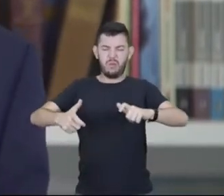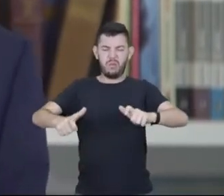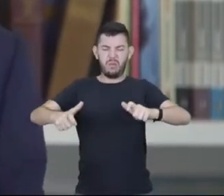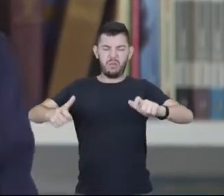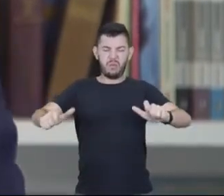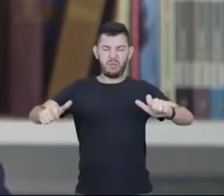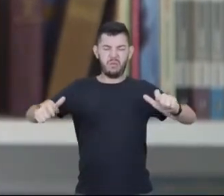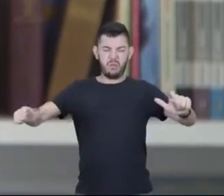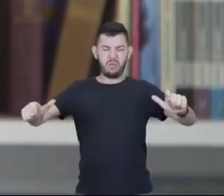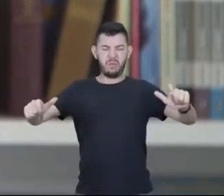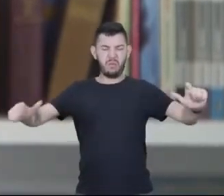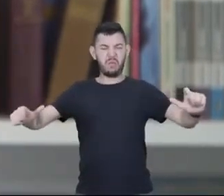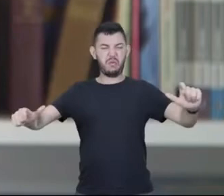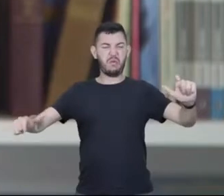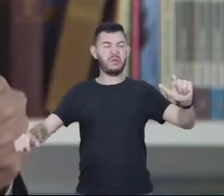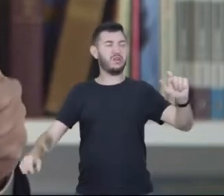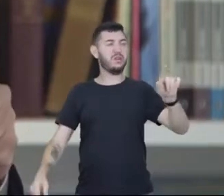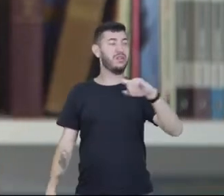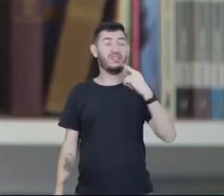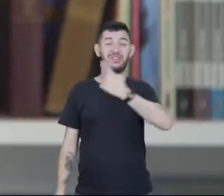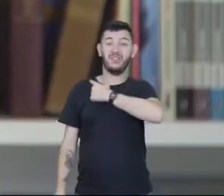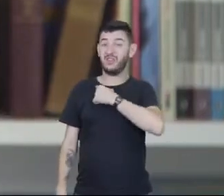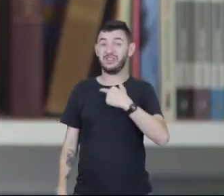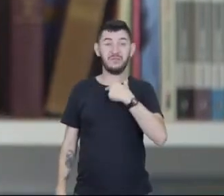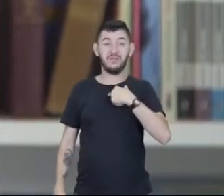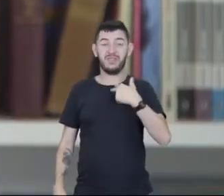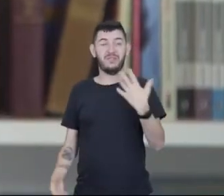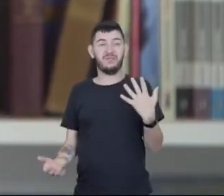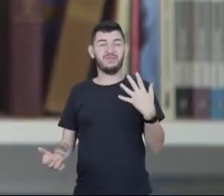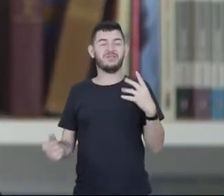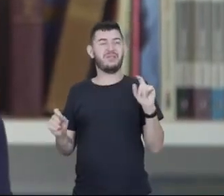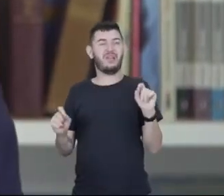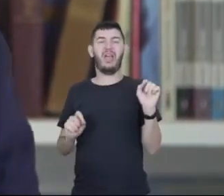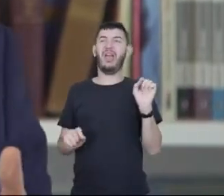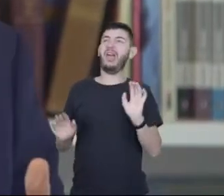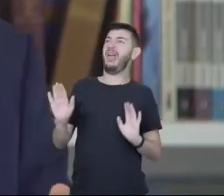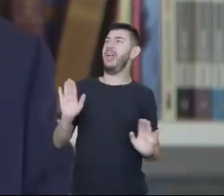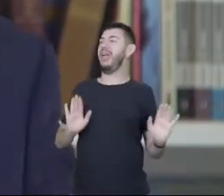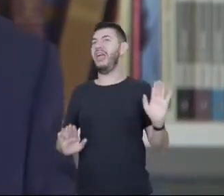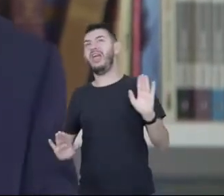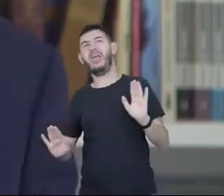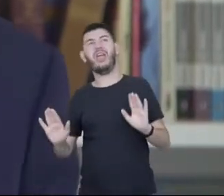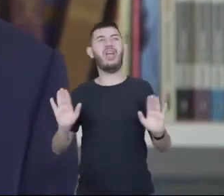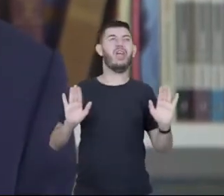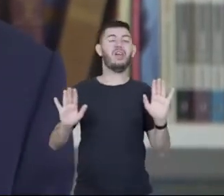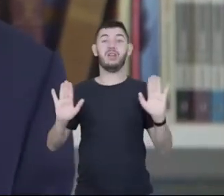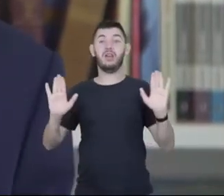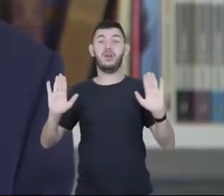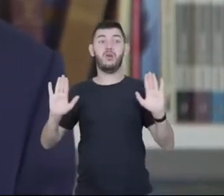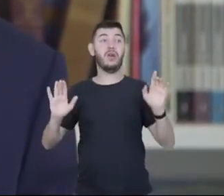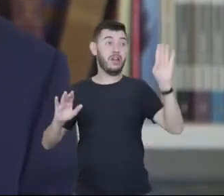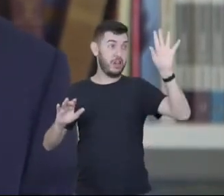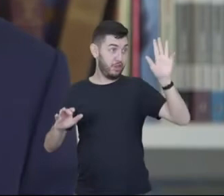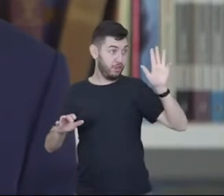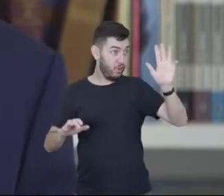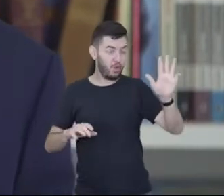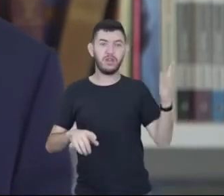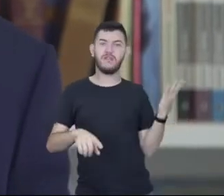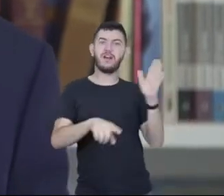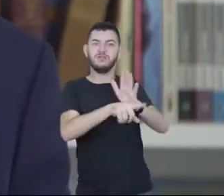hesitar a solução virá com lula quando as instituições nacionais